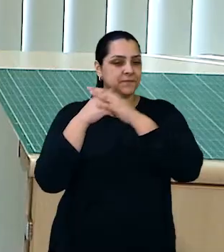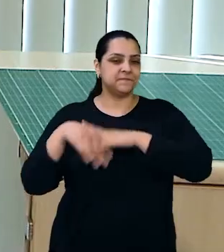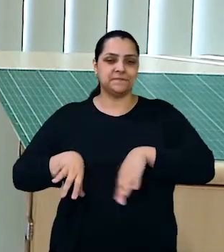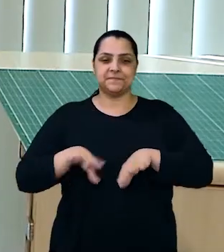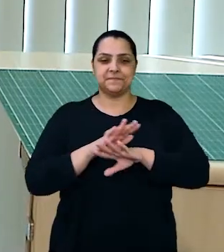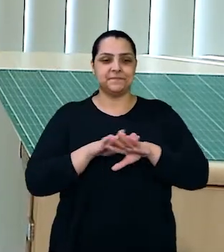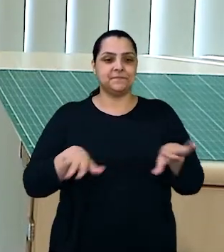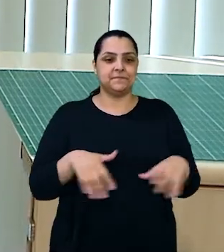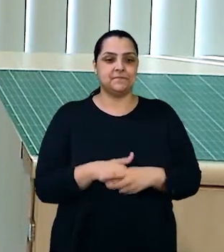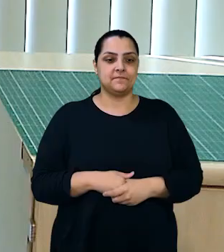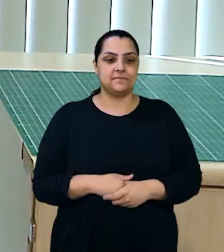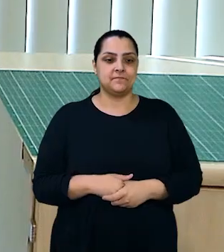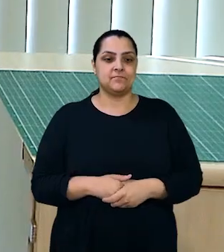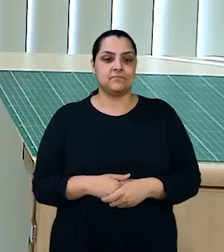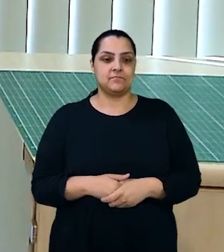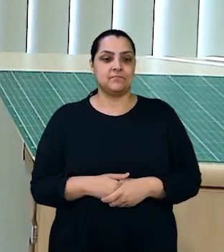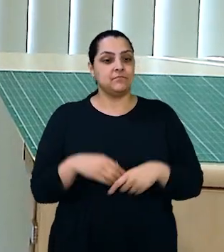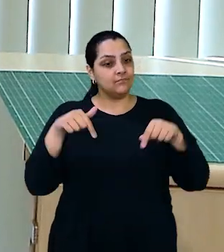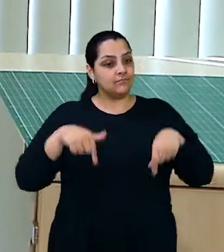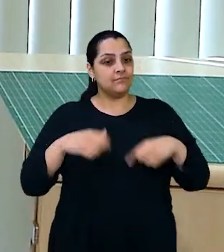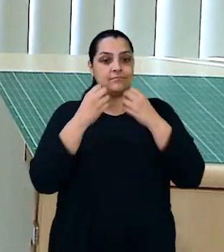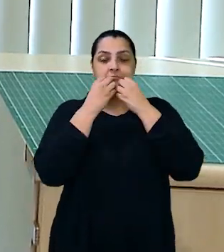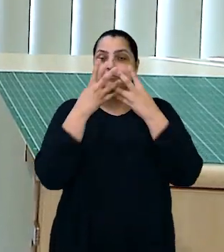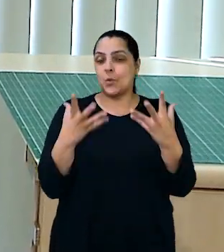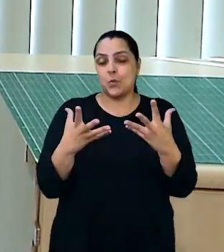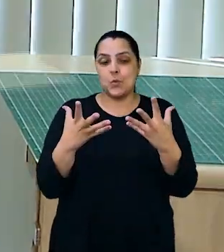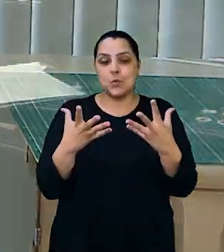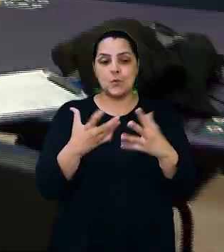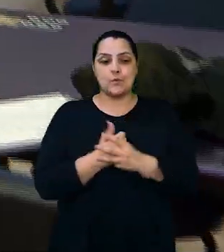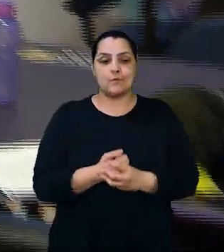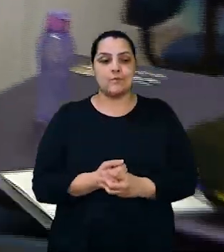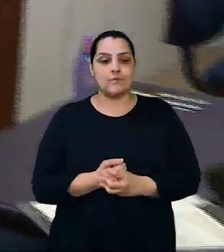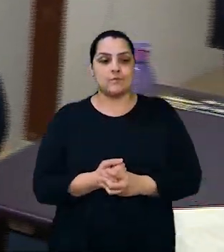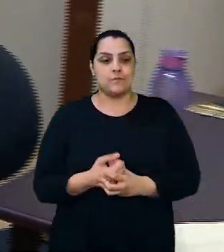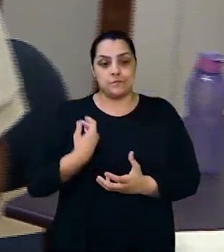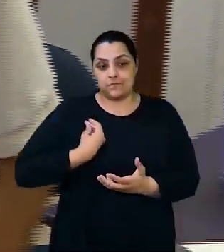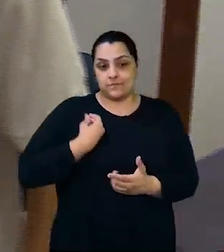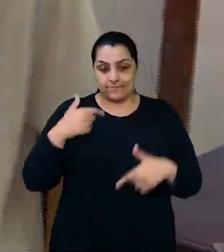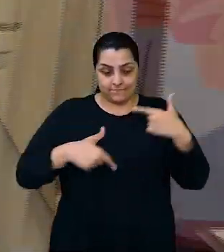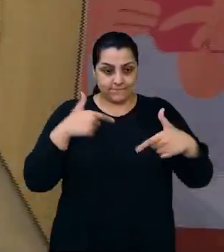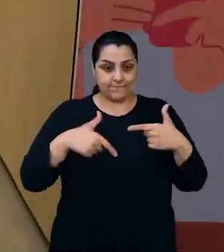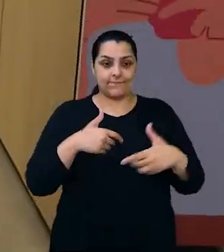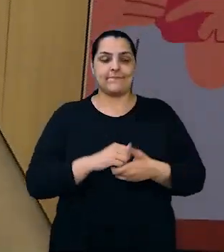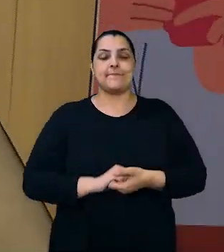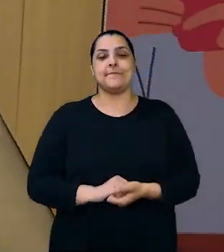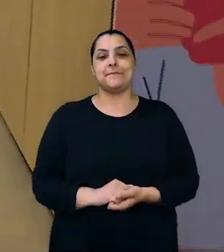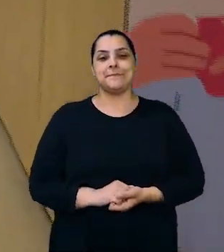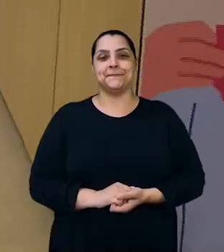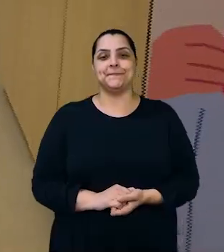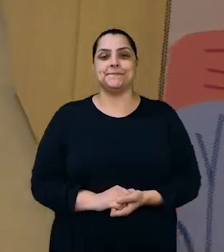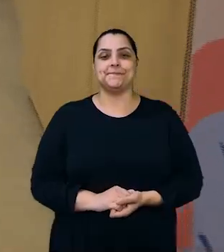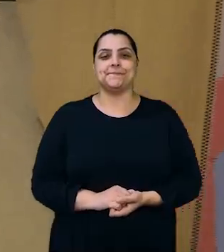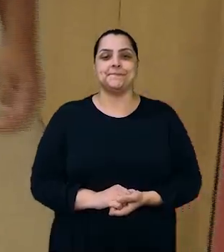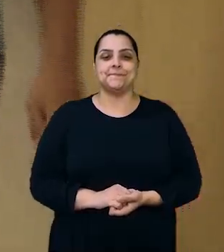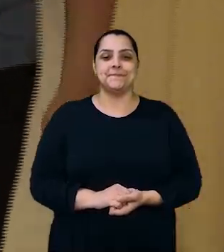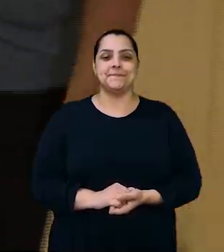timidez. Esse é muito bom ter trabalhando.